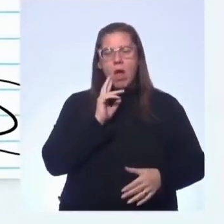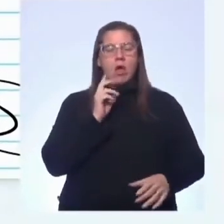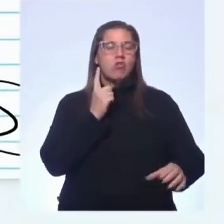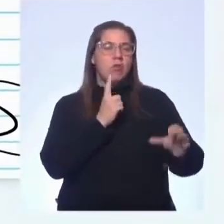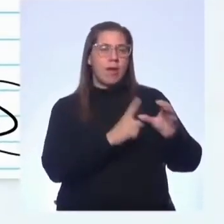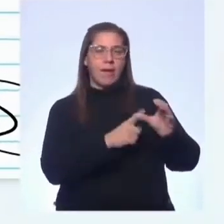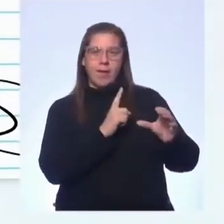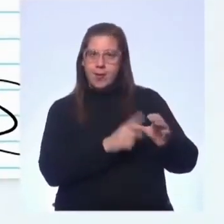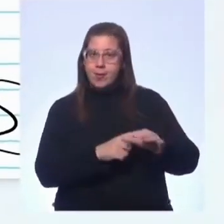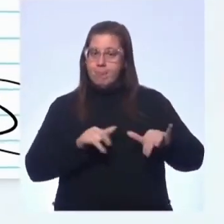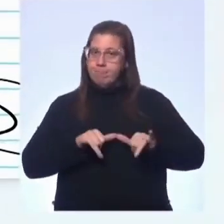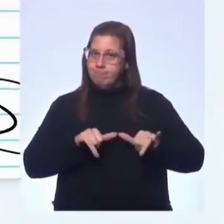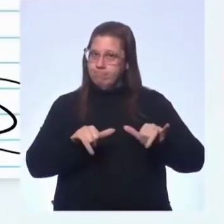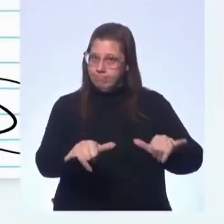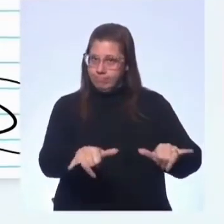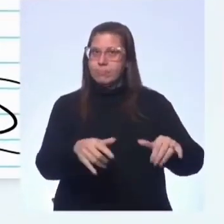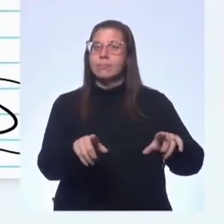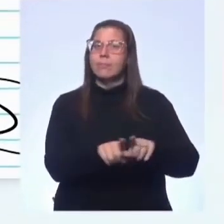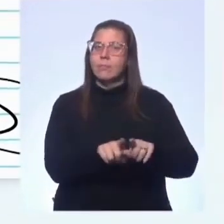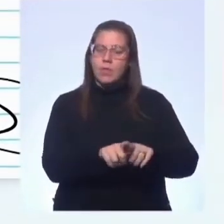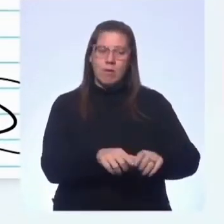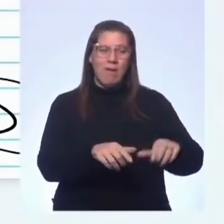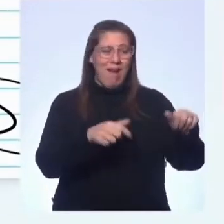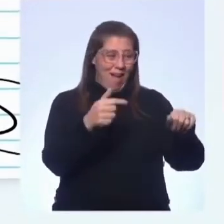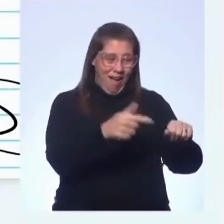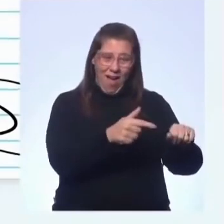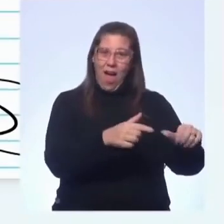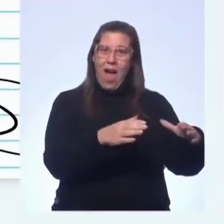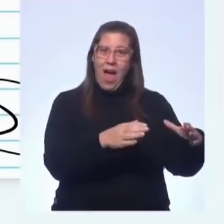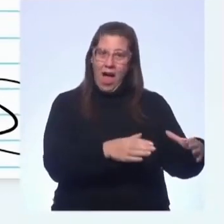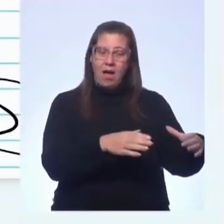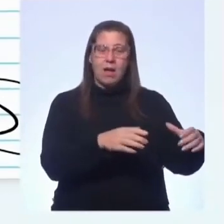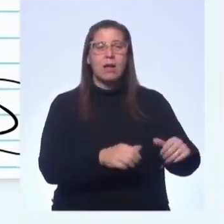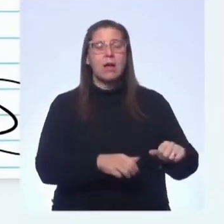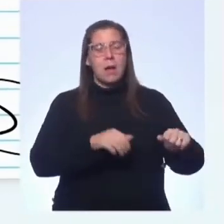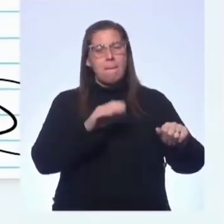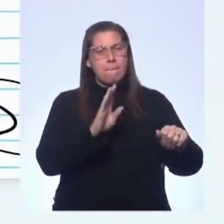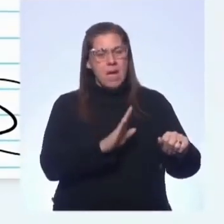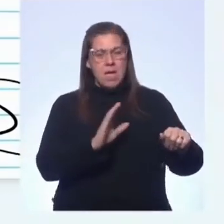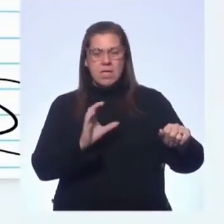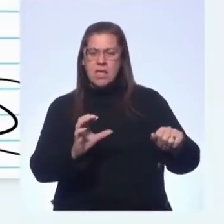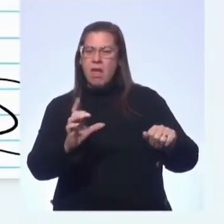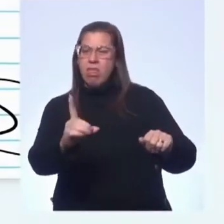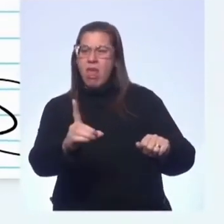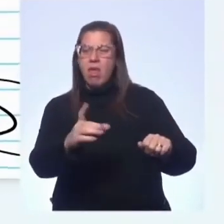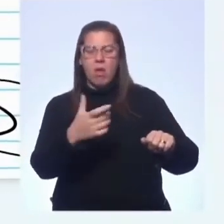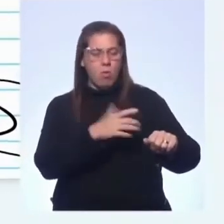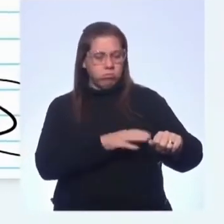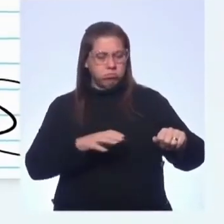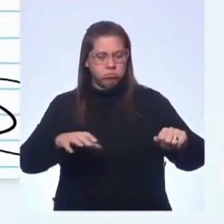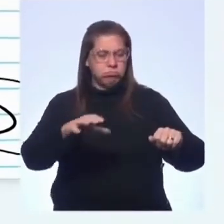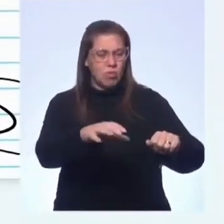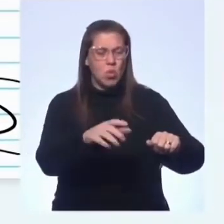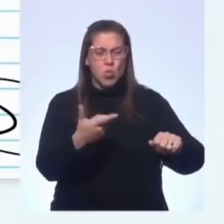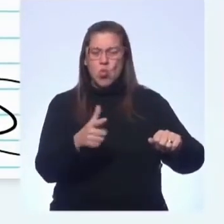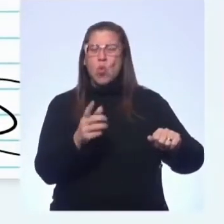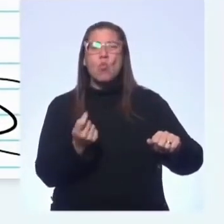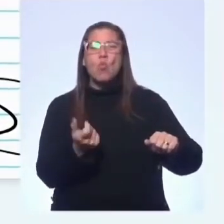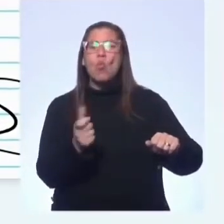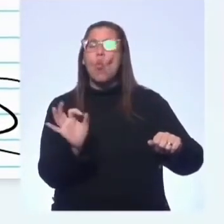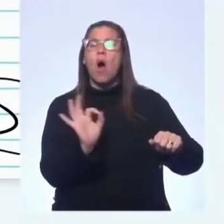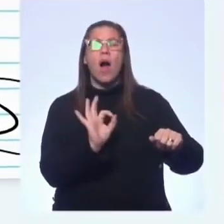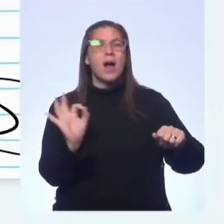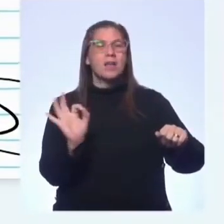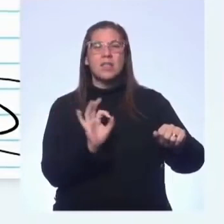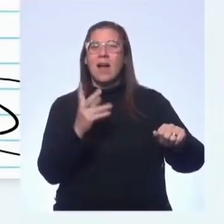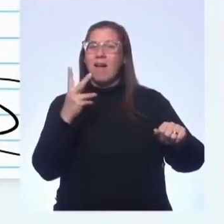e supermercados para atender a essa crescente população. As cidades B, C e D não oferecem condições de trabalho ou educação equivalentes